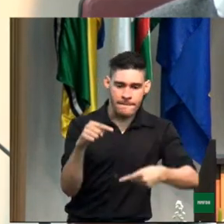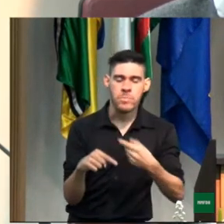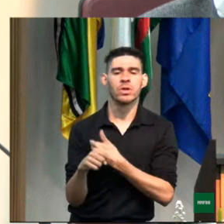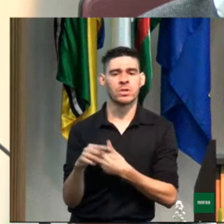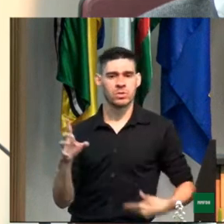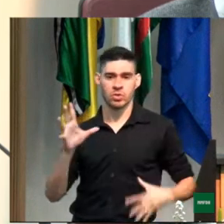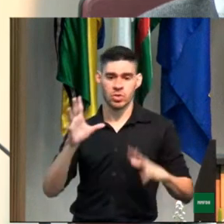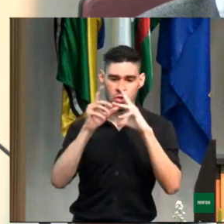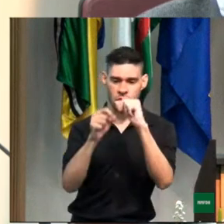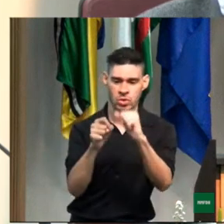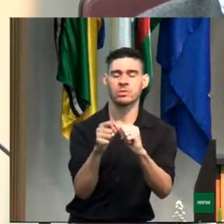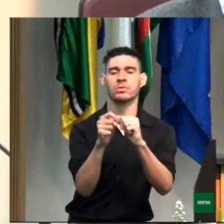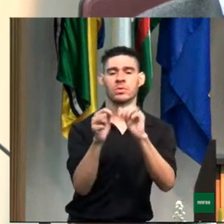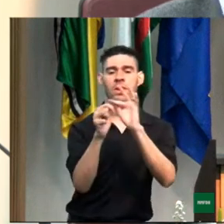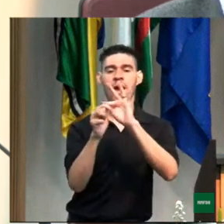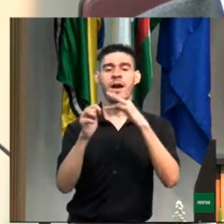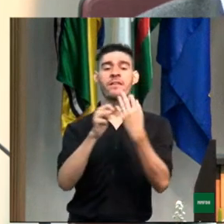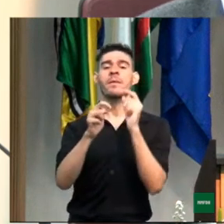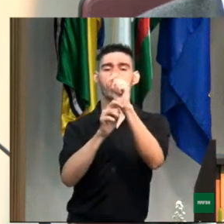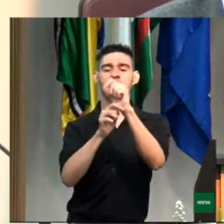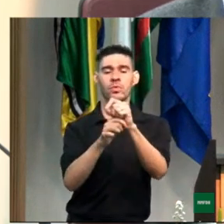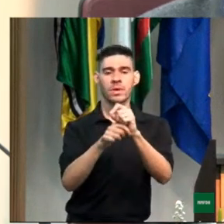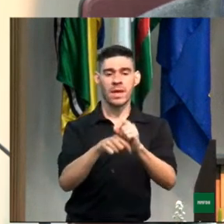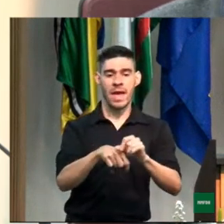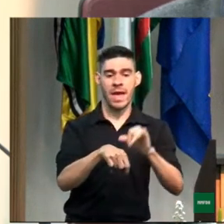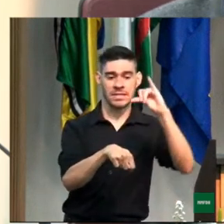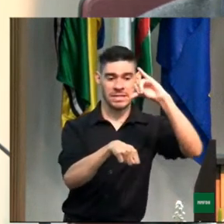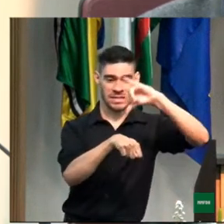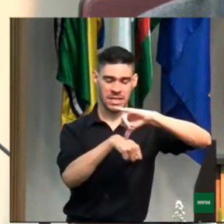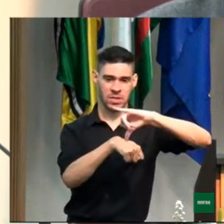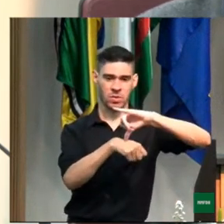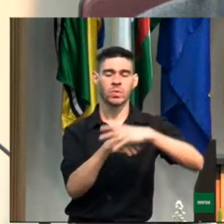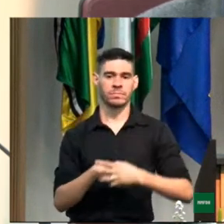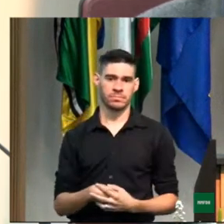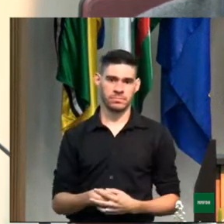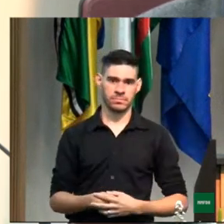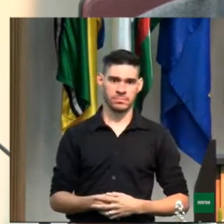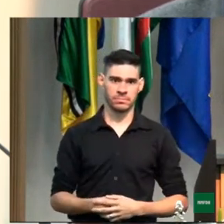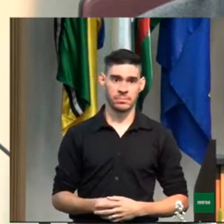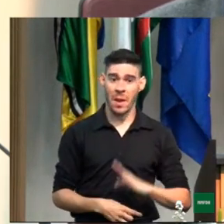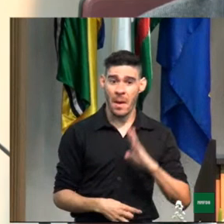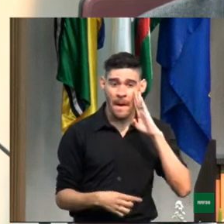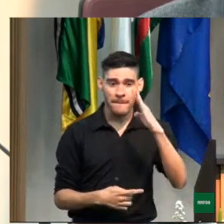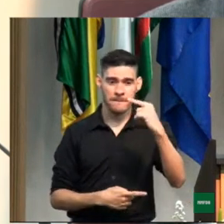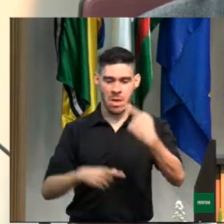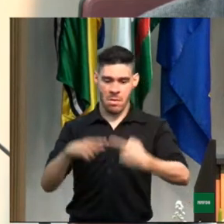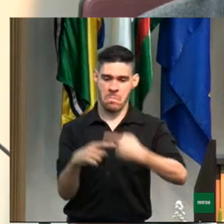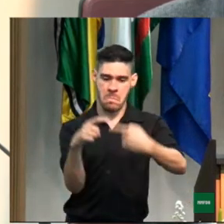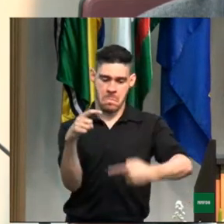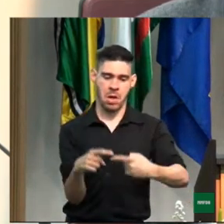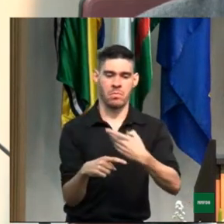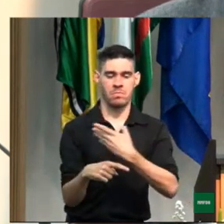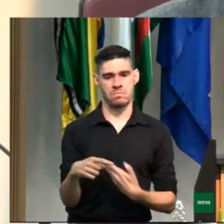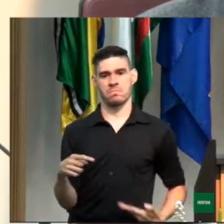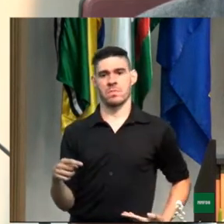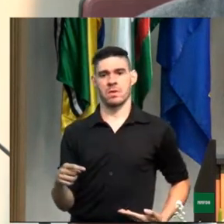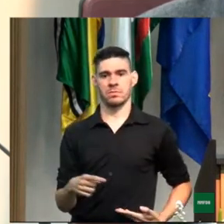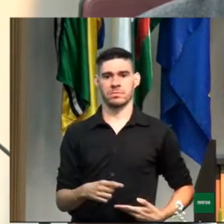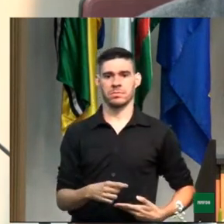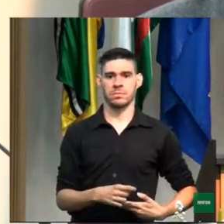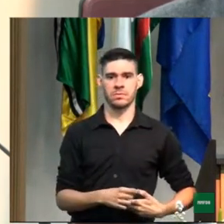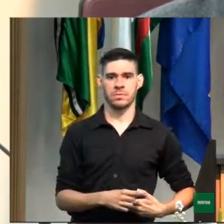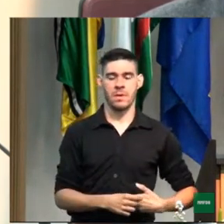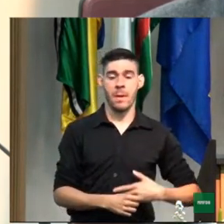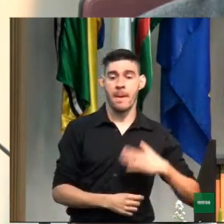como o centro, o ápice dessas políticas públicas, o ponto mais alto de todas as